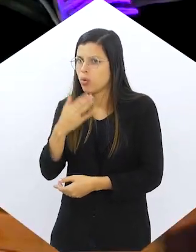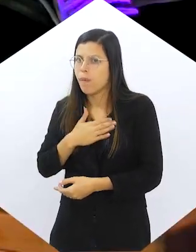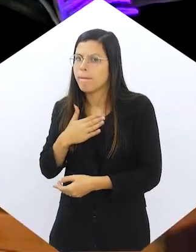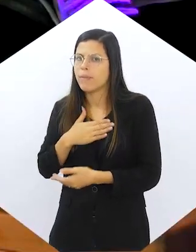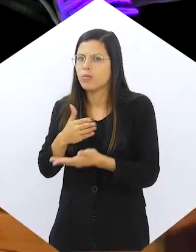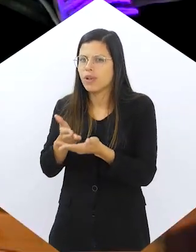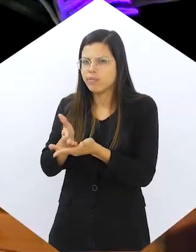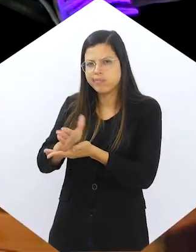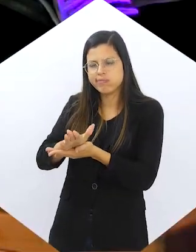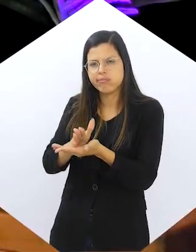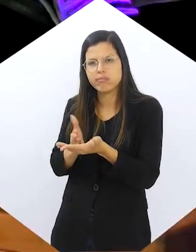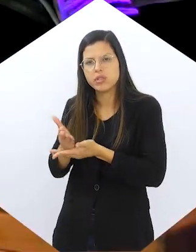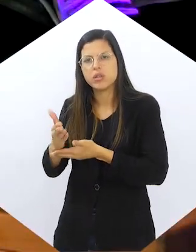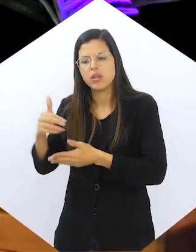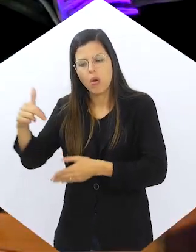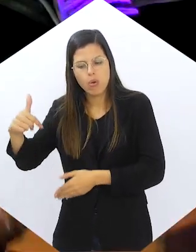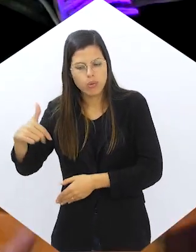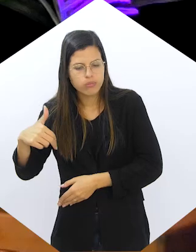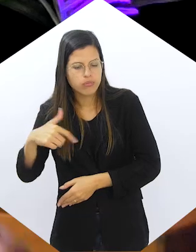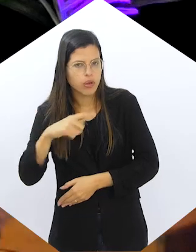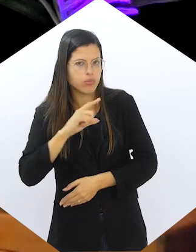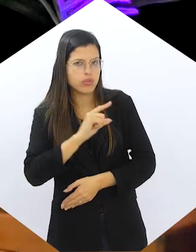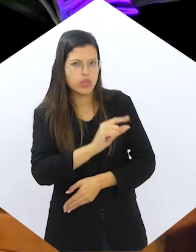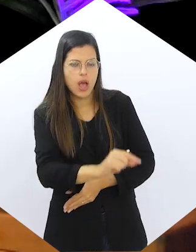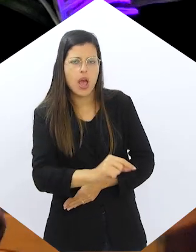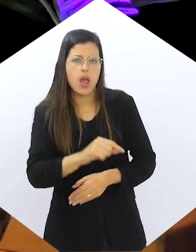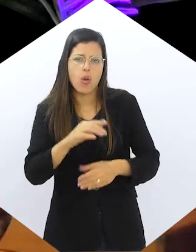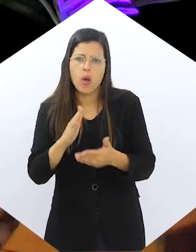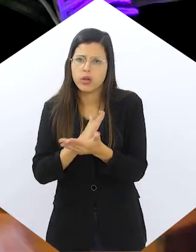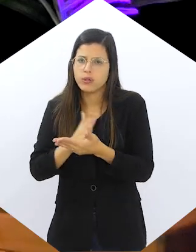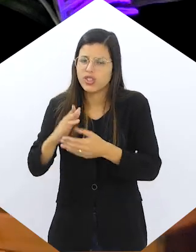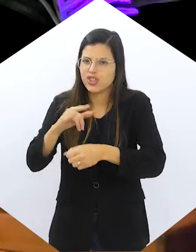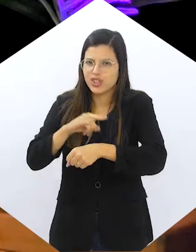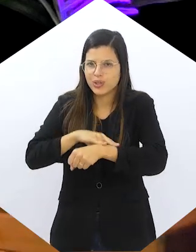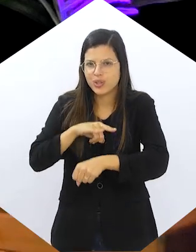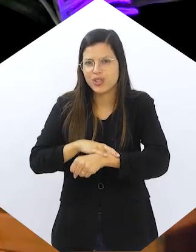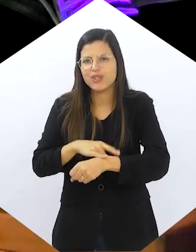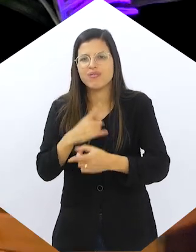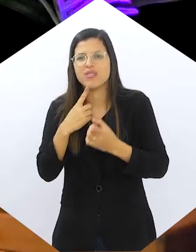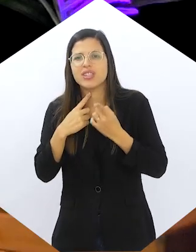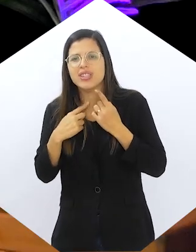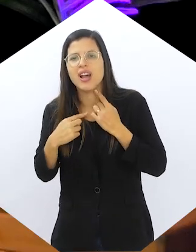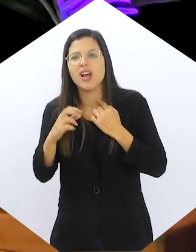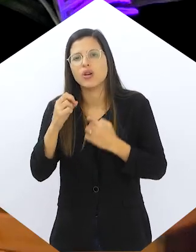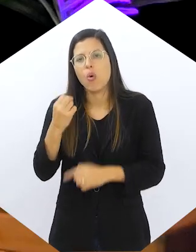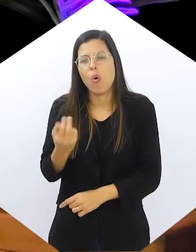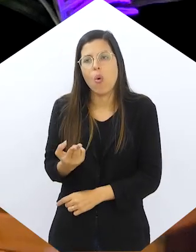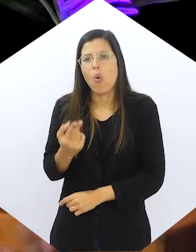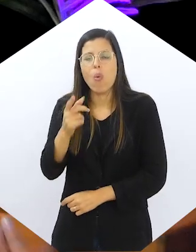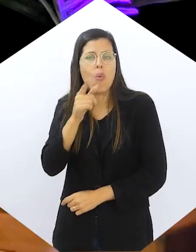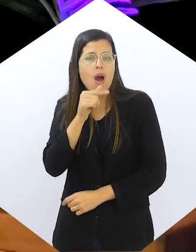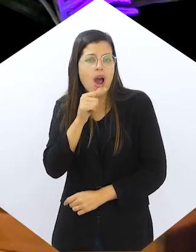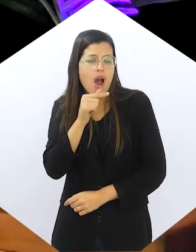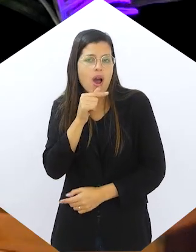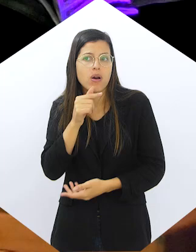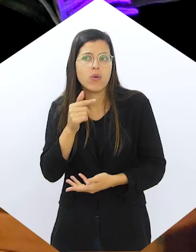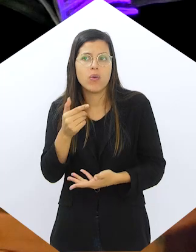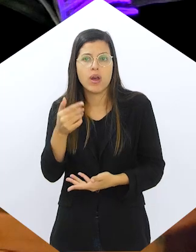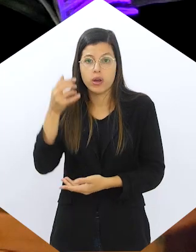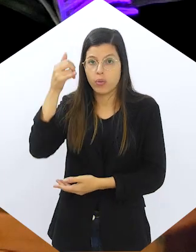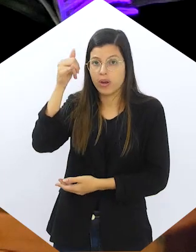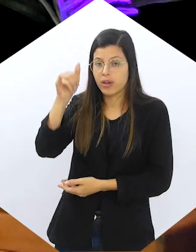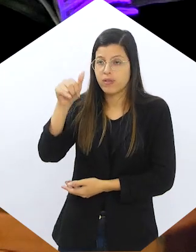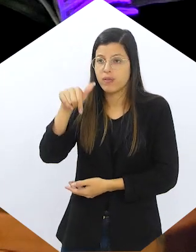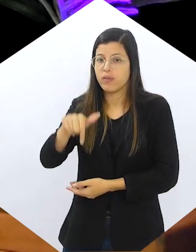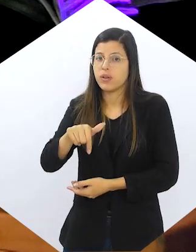do local, dou uma voltinha com ele, que às vezes é um xixi, é uma água que ele quer beber. Eu evito dar água, deixar